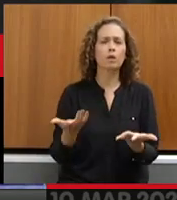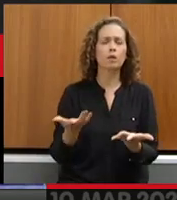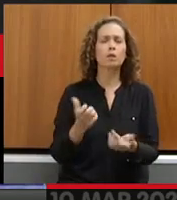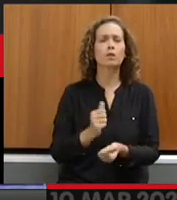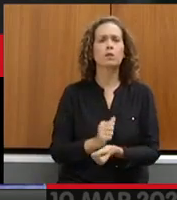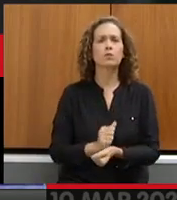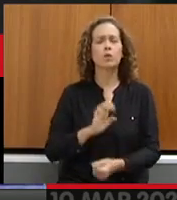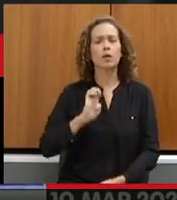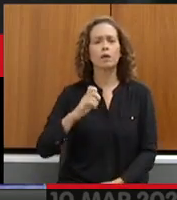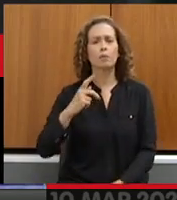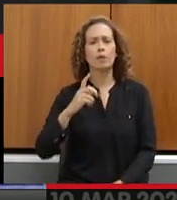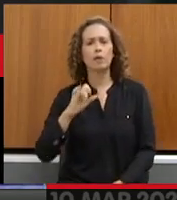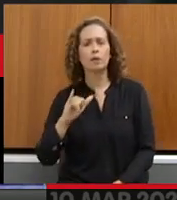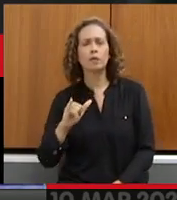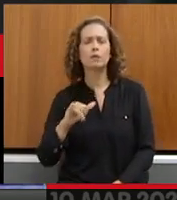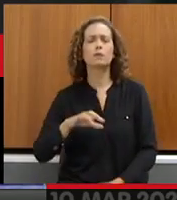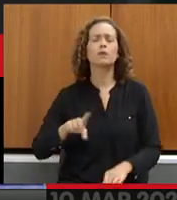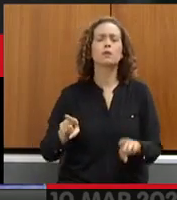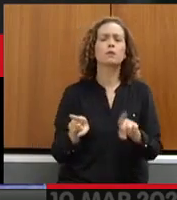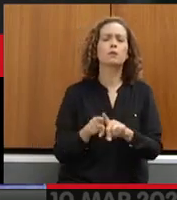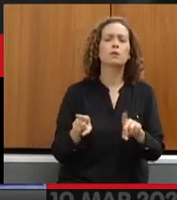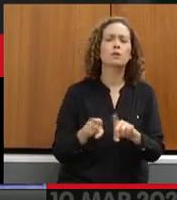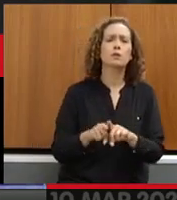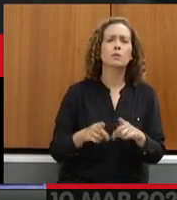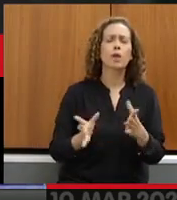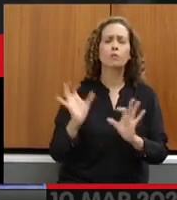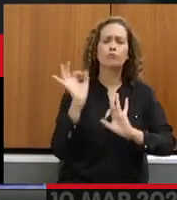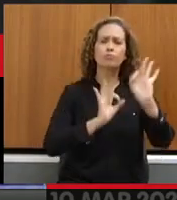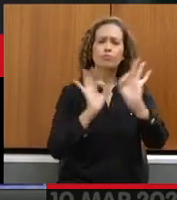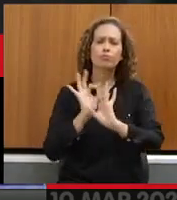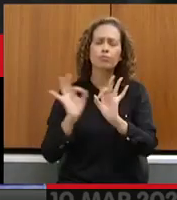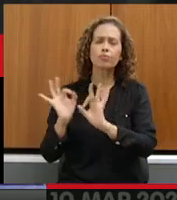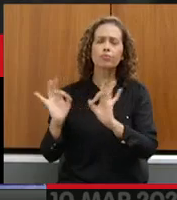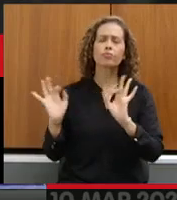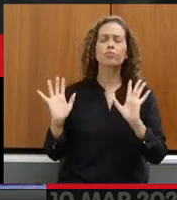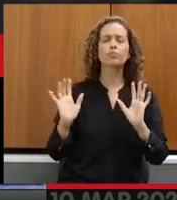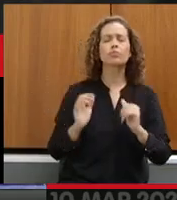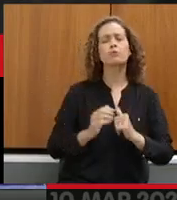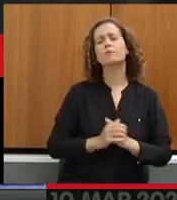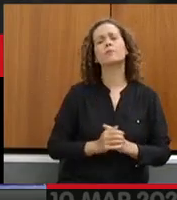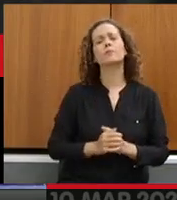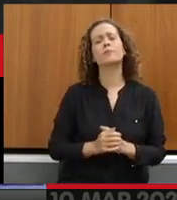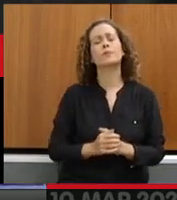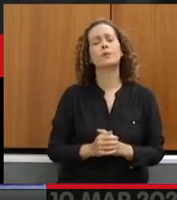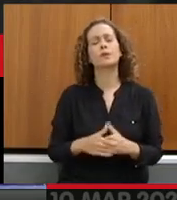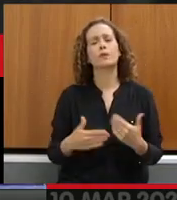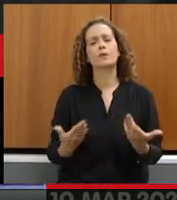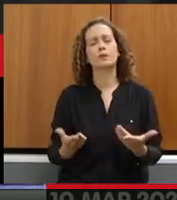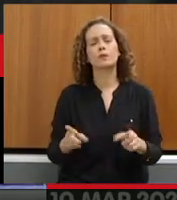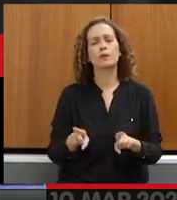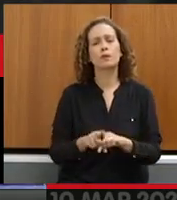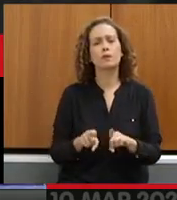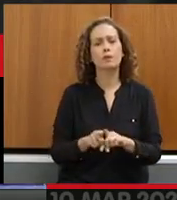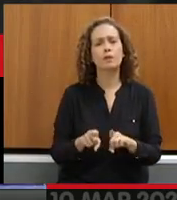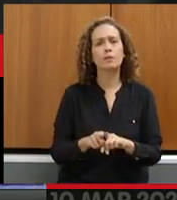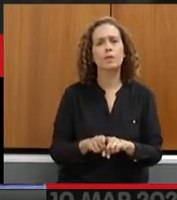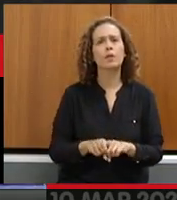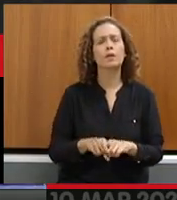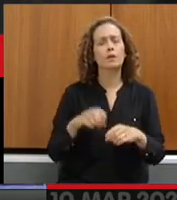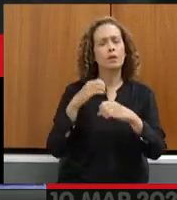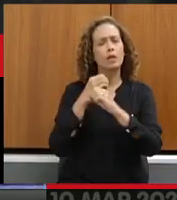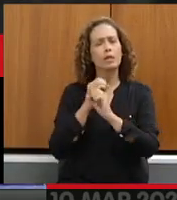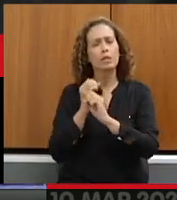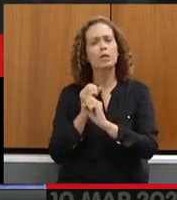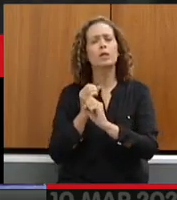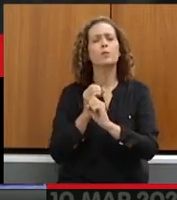FBI Civil para estruturação da rede E além disso também compra de exames